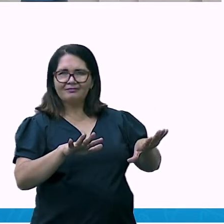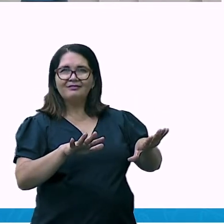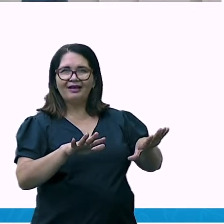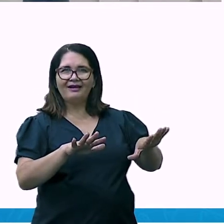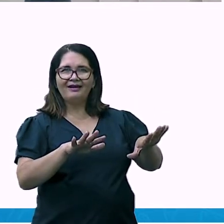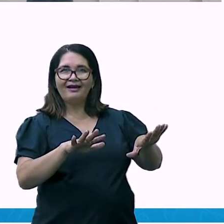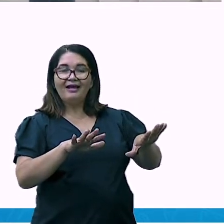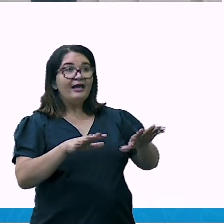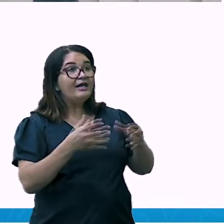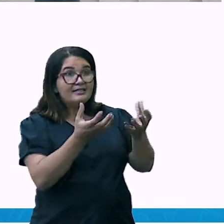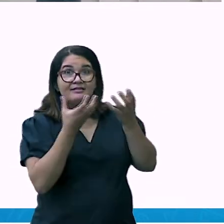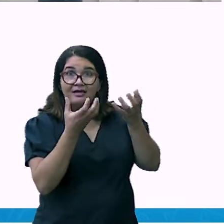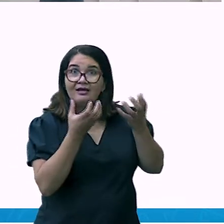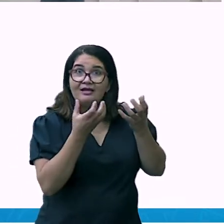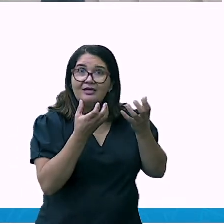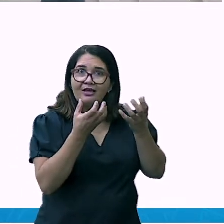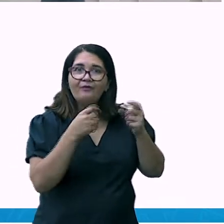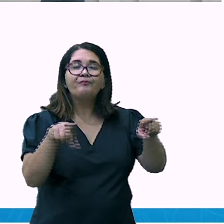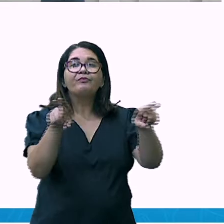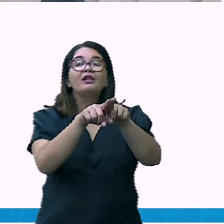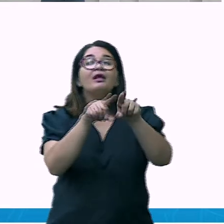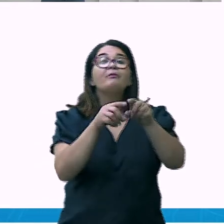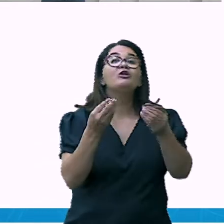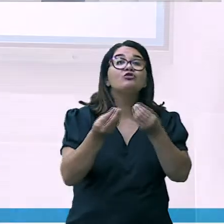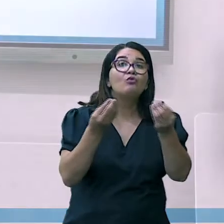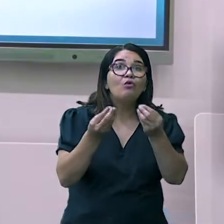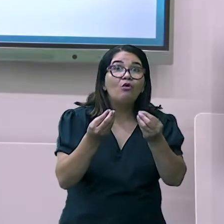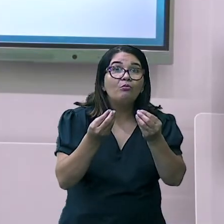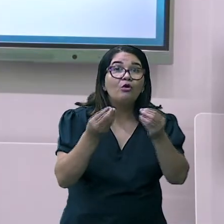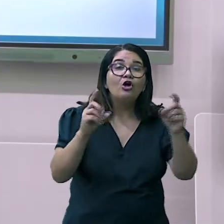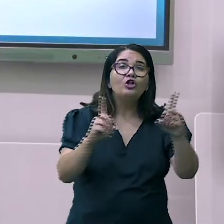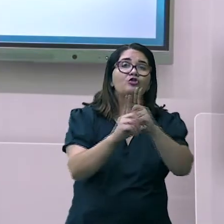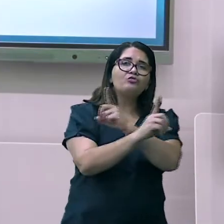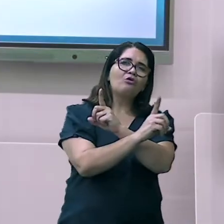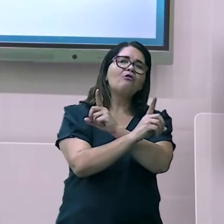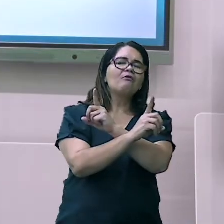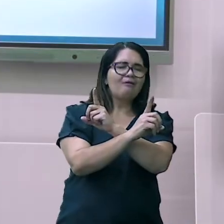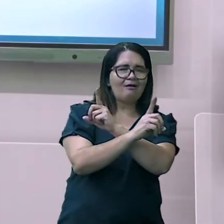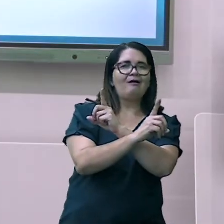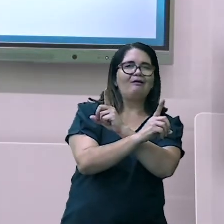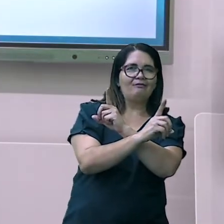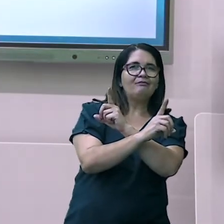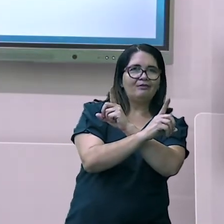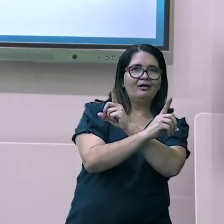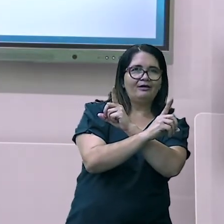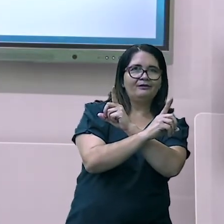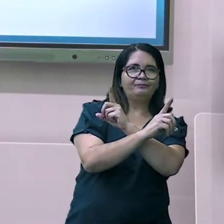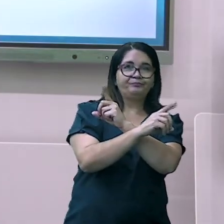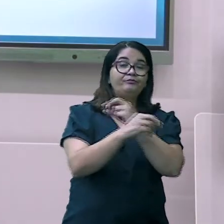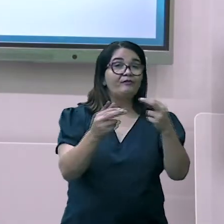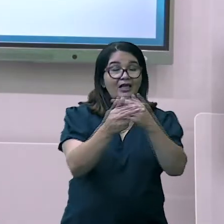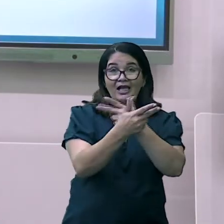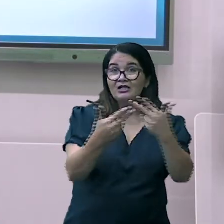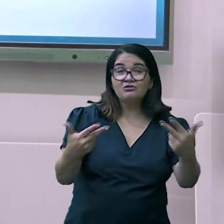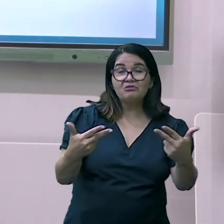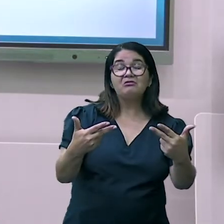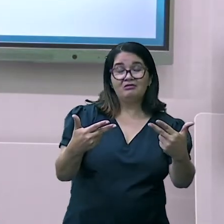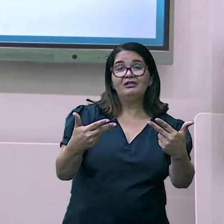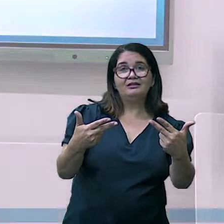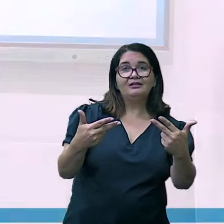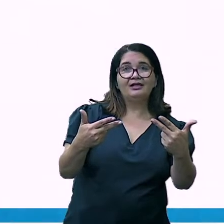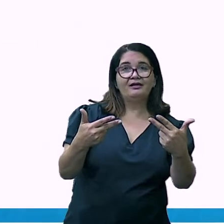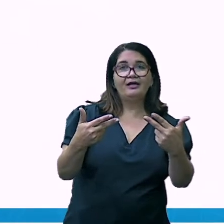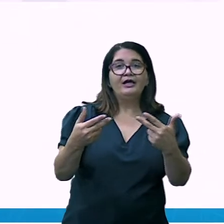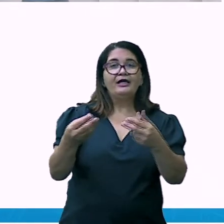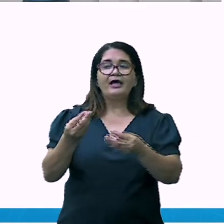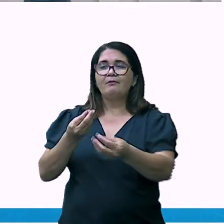Lembrando que o escambo é a troca de mercadoria sem uso da moeda. Já os indígenas